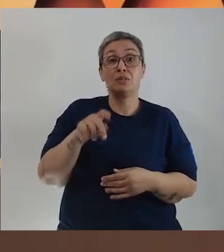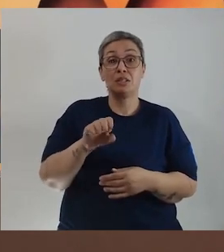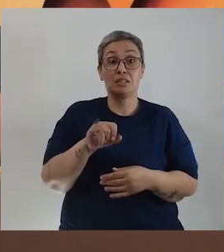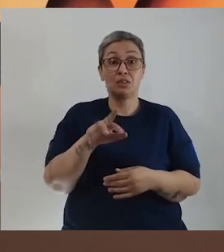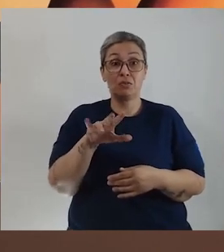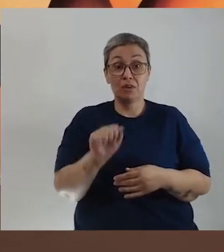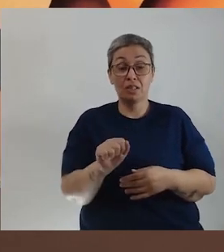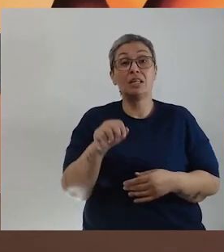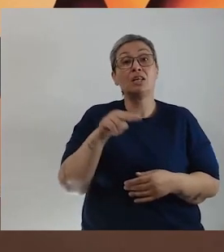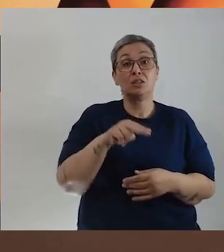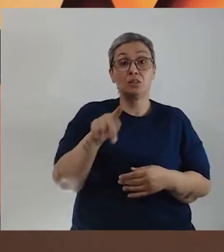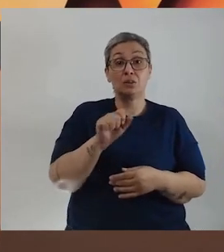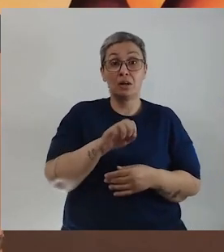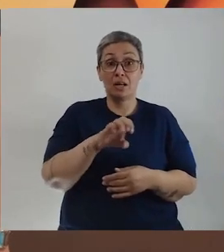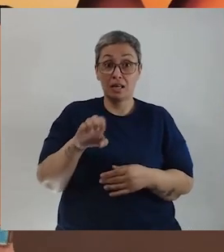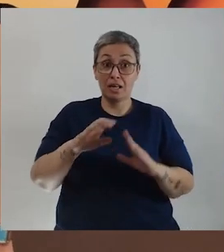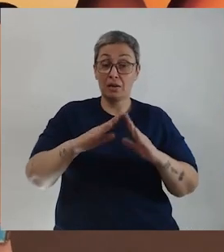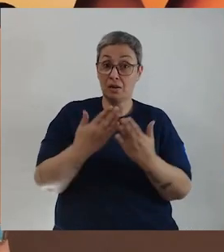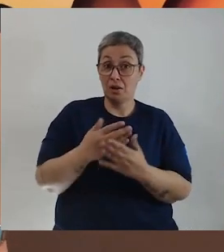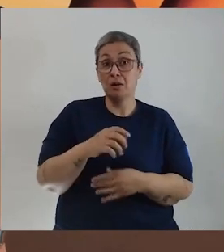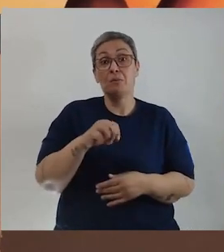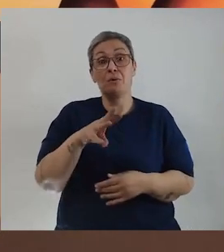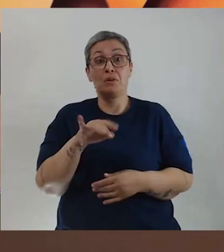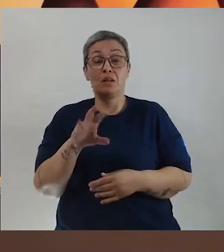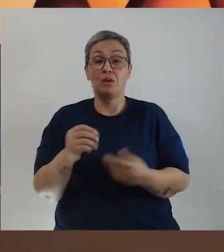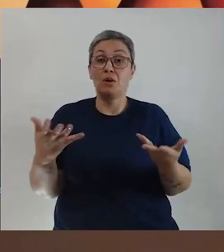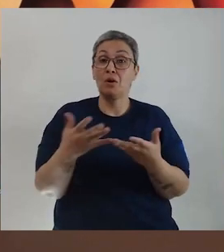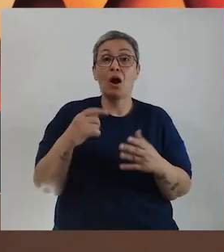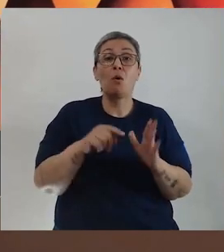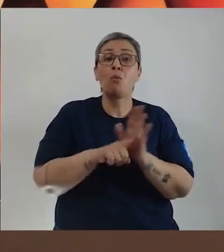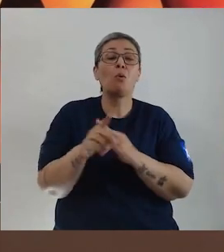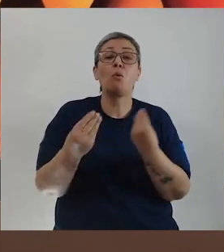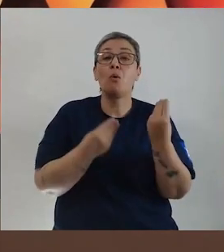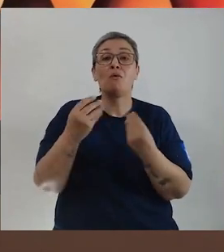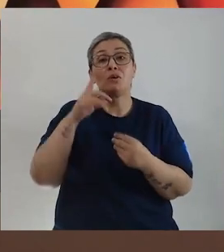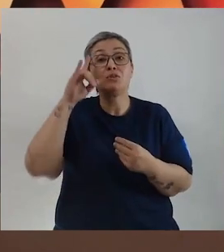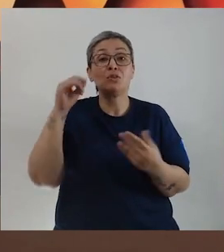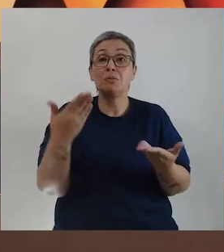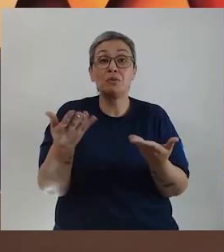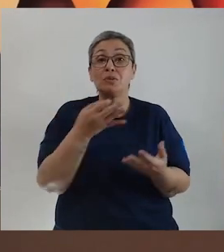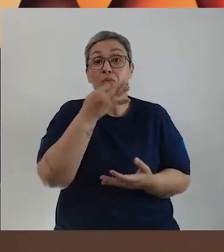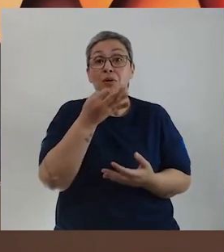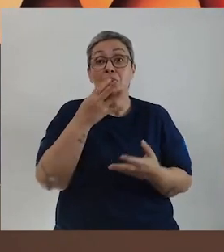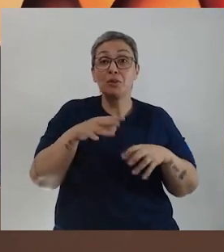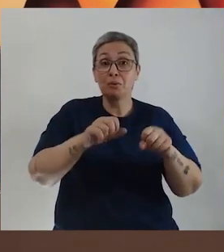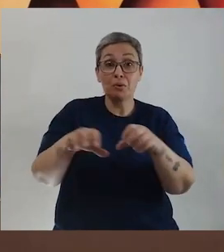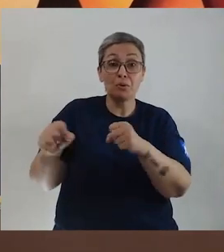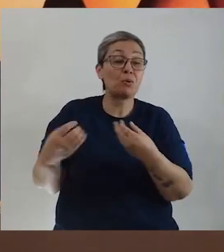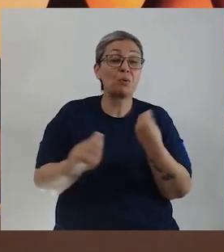Silvana, professora do AE também da EPG Monteiro Lobato. E nós gostaríamos de saber como foi esse dia para vocês, de ocupação